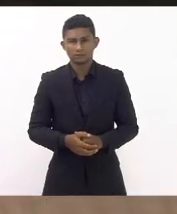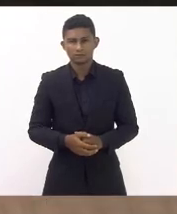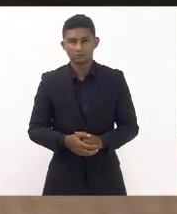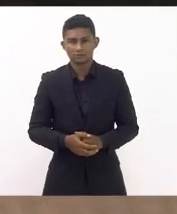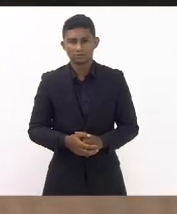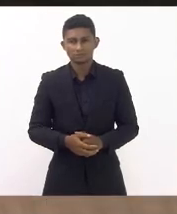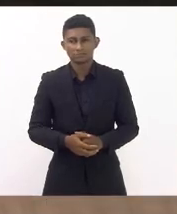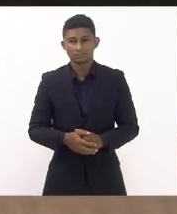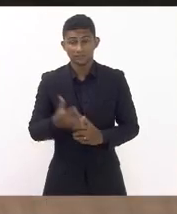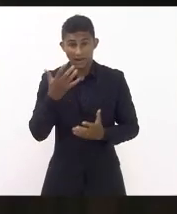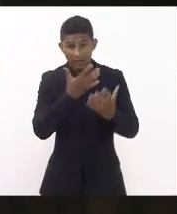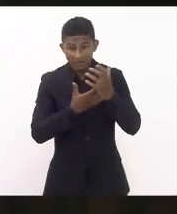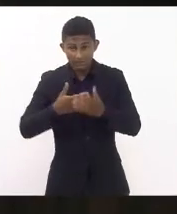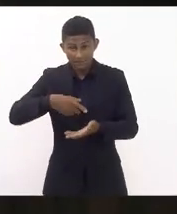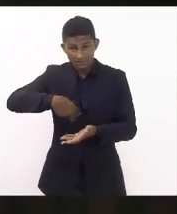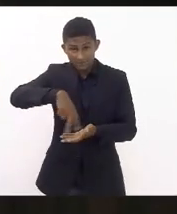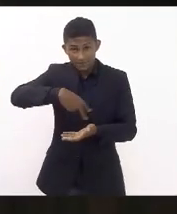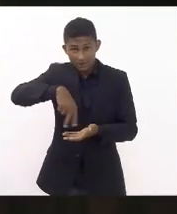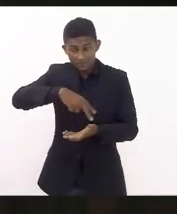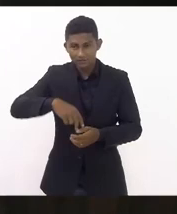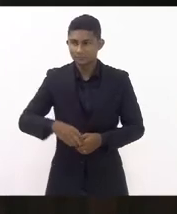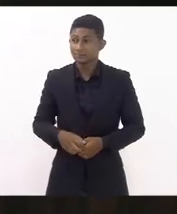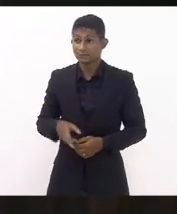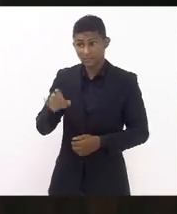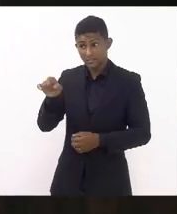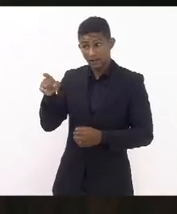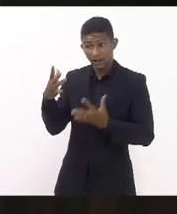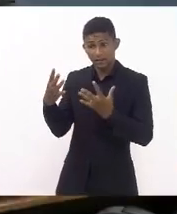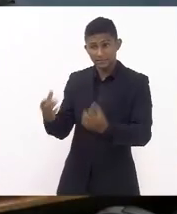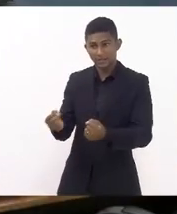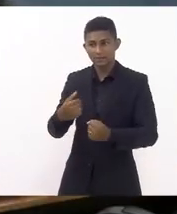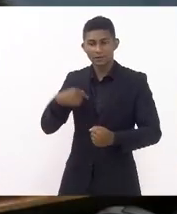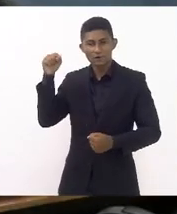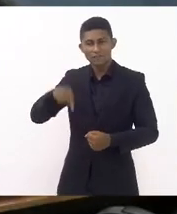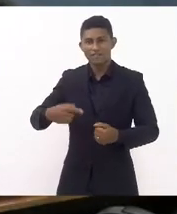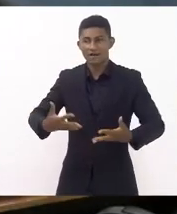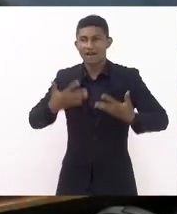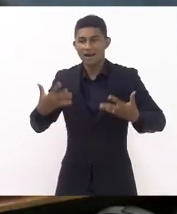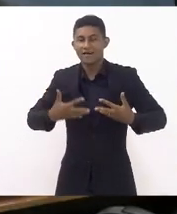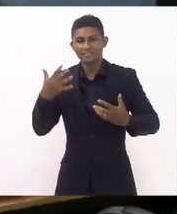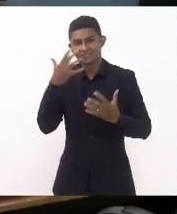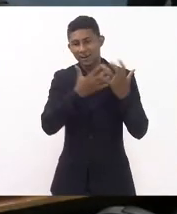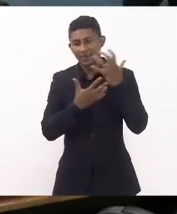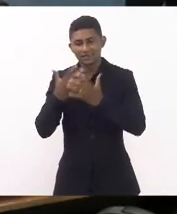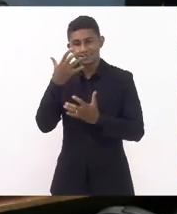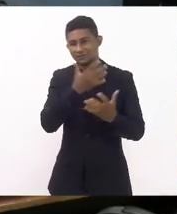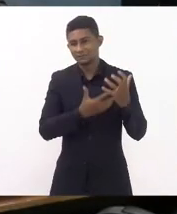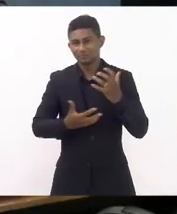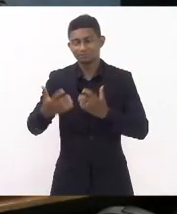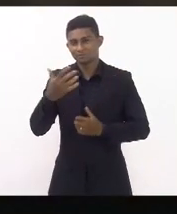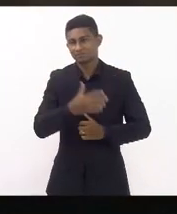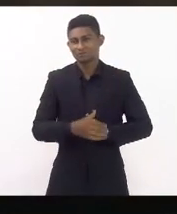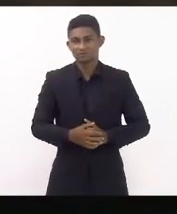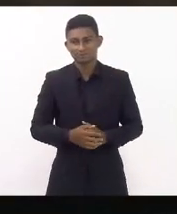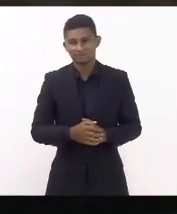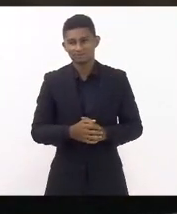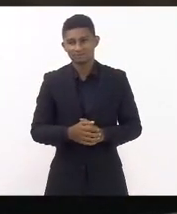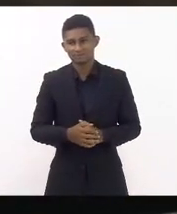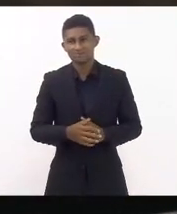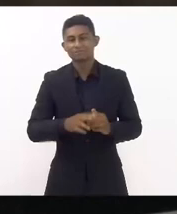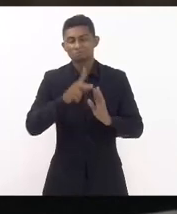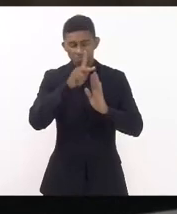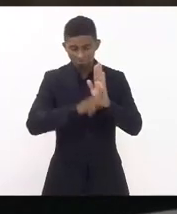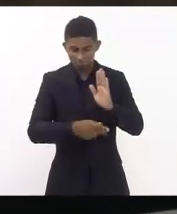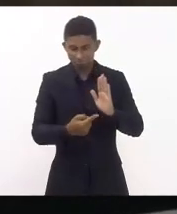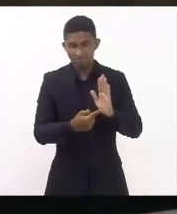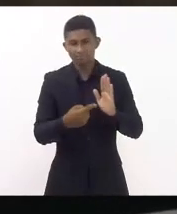Cantando e dançando? Se a deputada Alana assim permitir, farei com alegria imensa cantando, em homenagem ao projeto